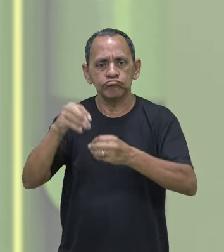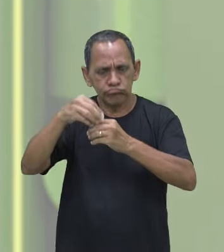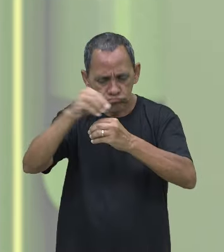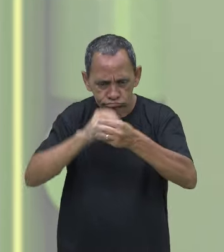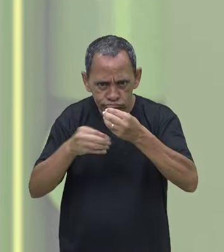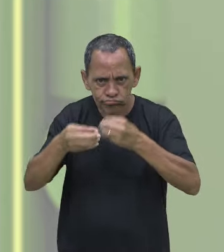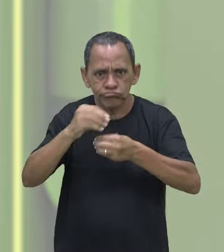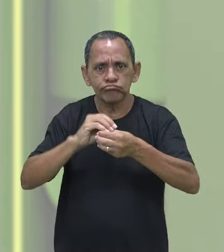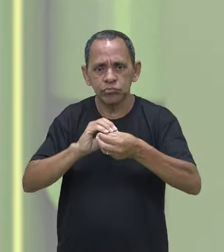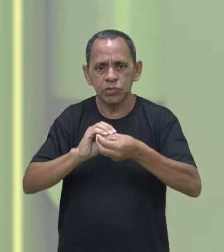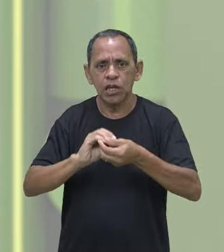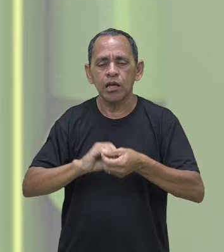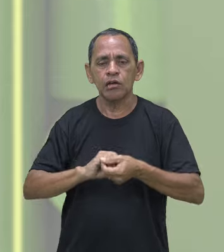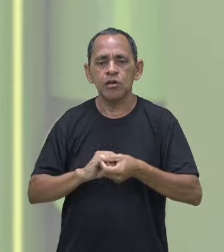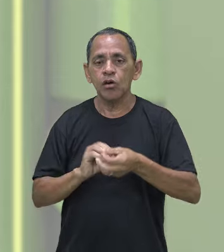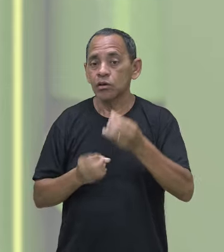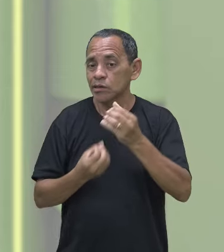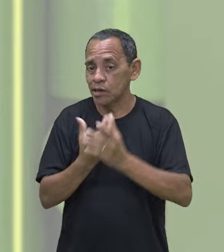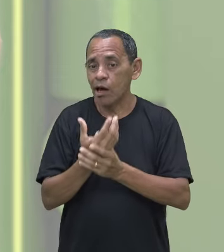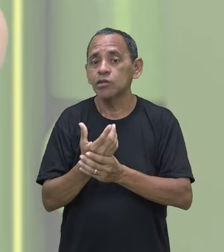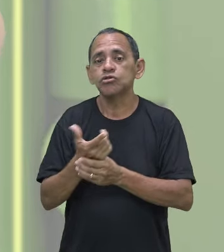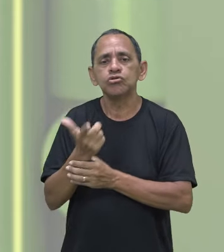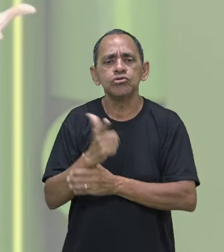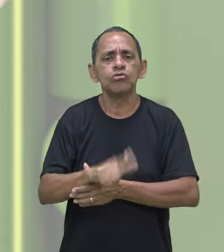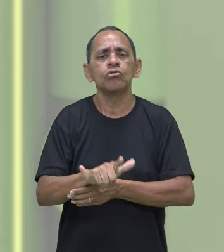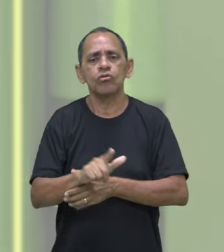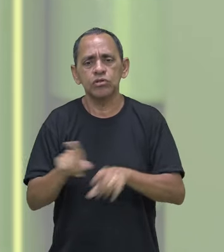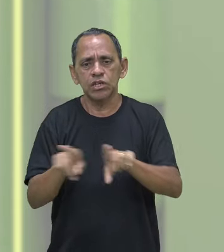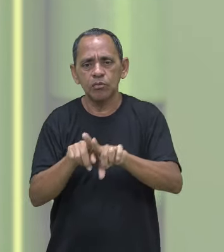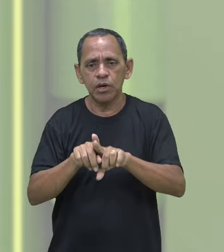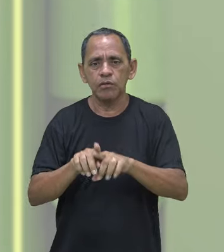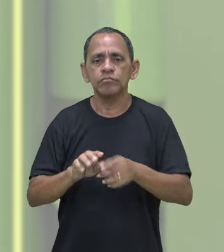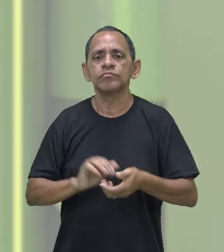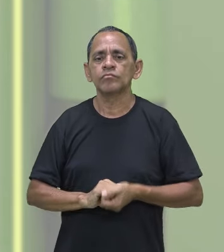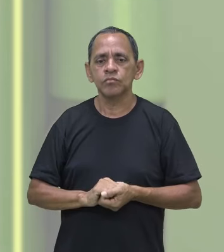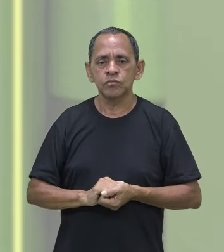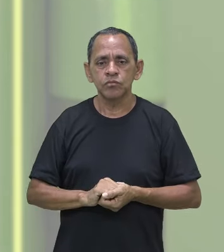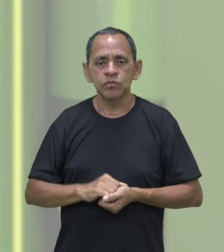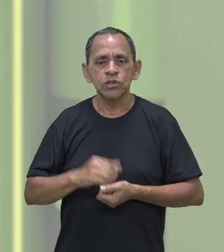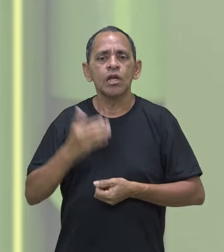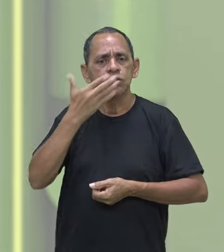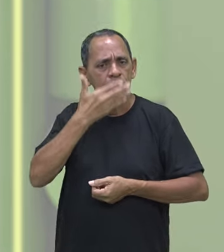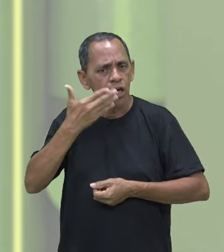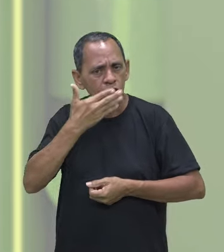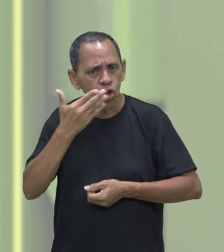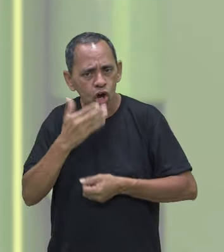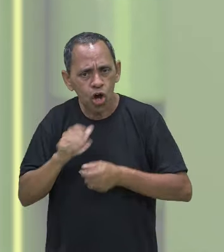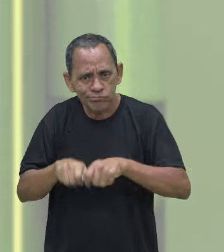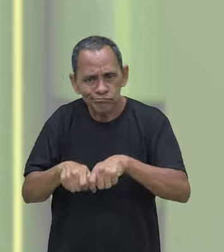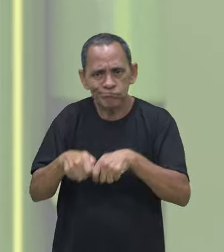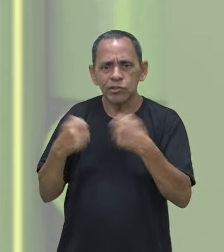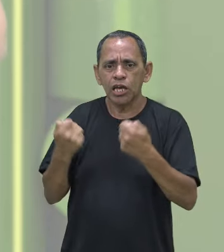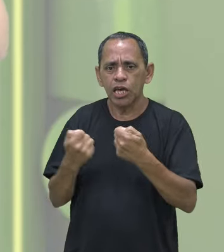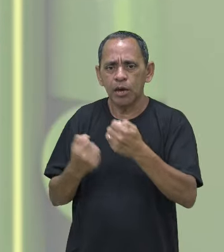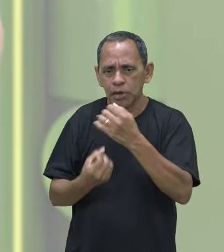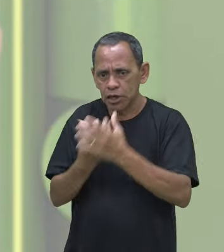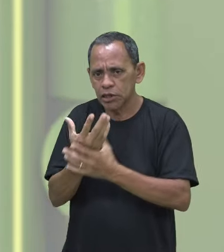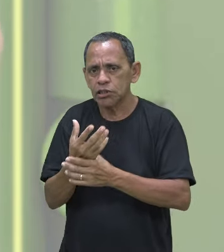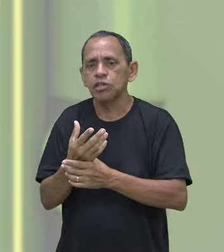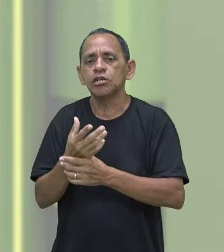são formados novamente. Então, a sacarose se quebra e forma mais uma vez a glicose e a